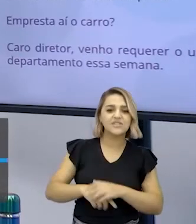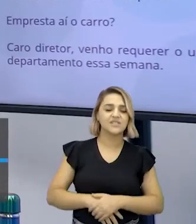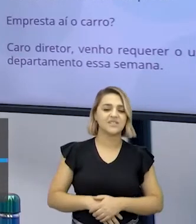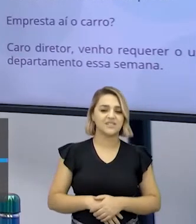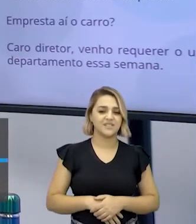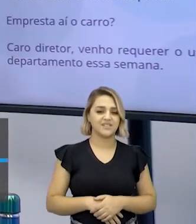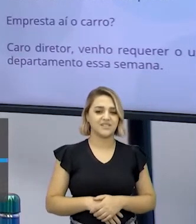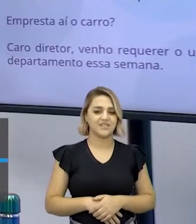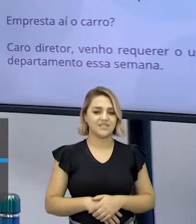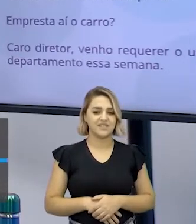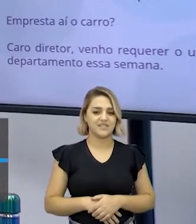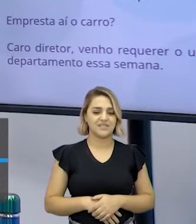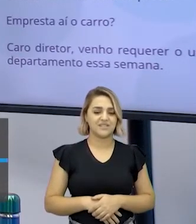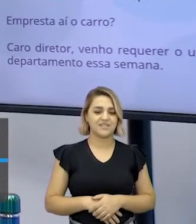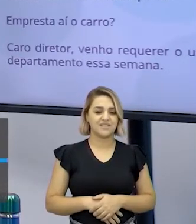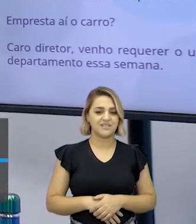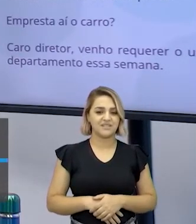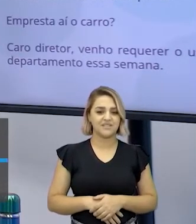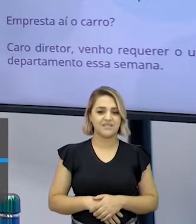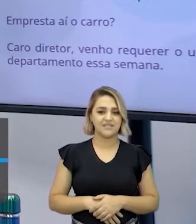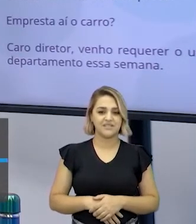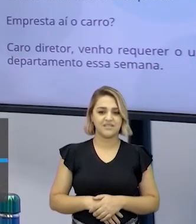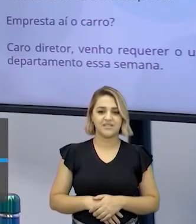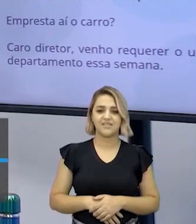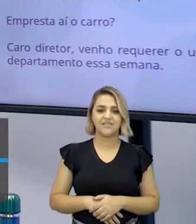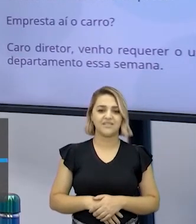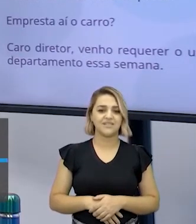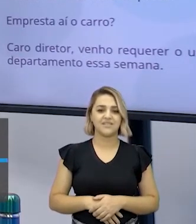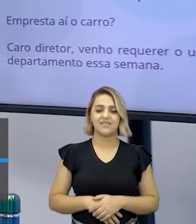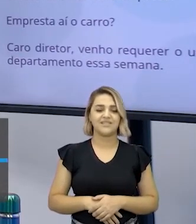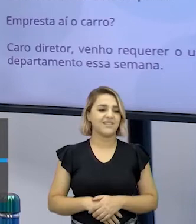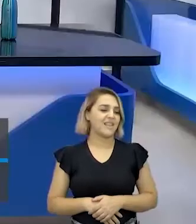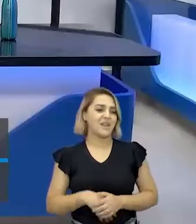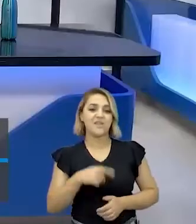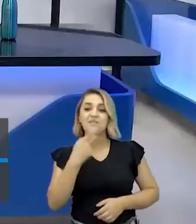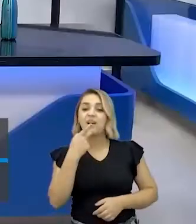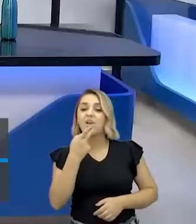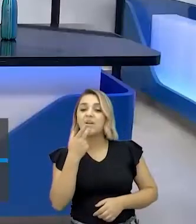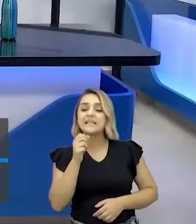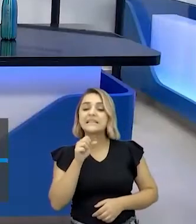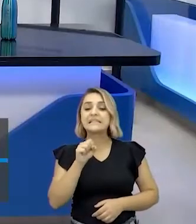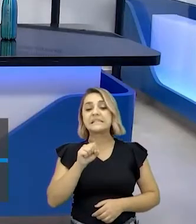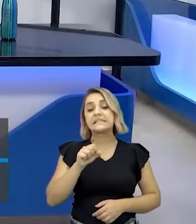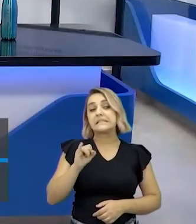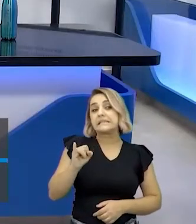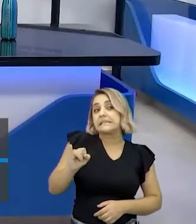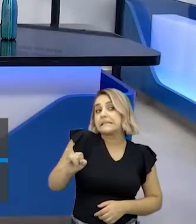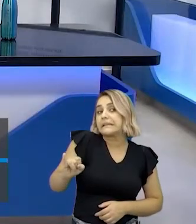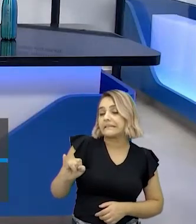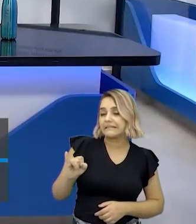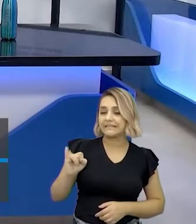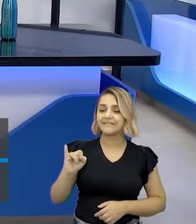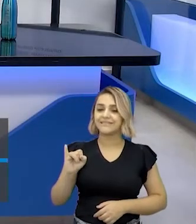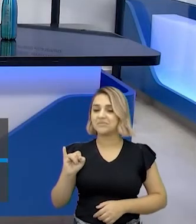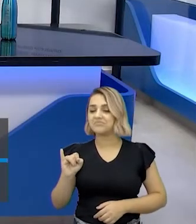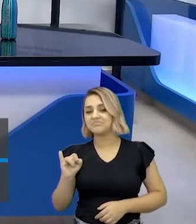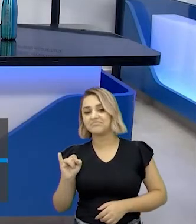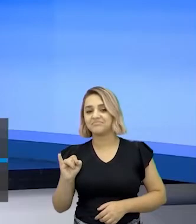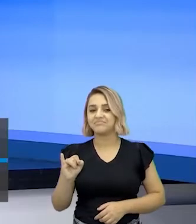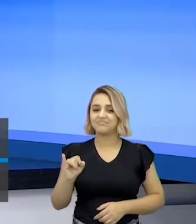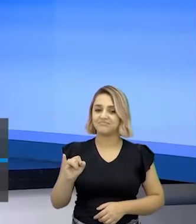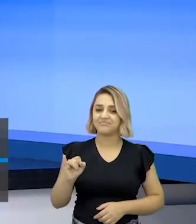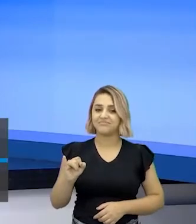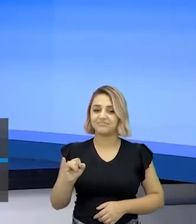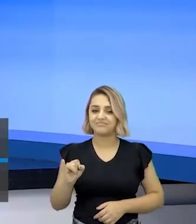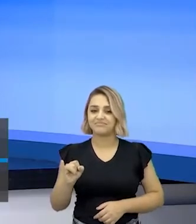da André, esse seria, né? Já parte no cavalinho da chuva. Porque a gente começou com será, né? Aham. Analisando o